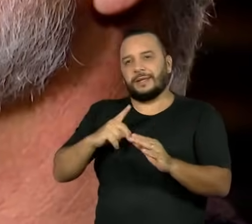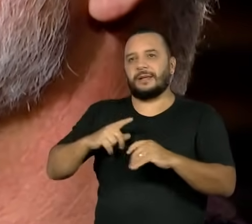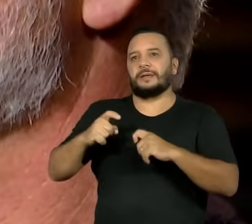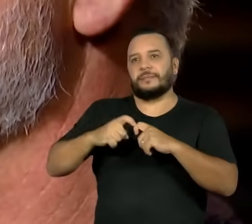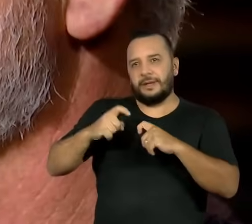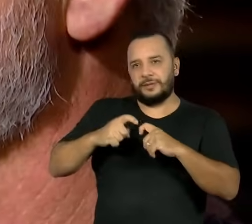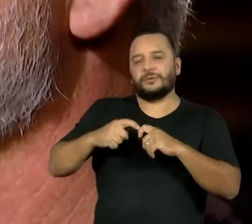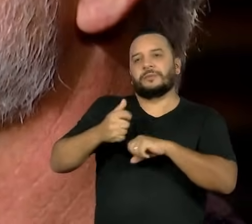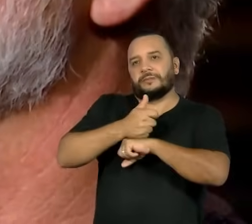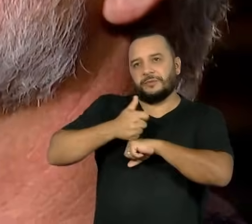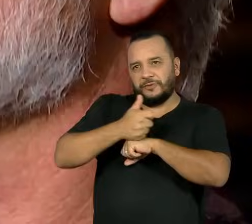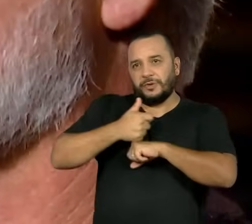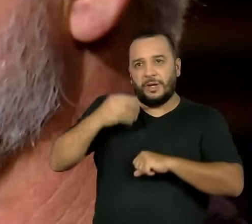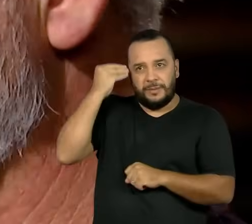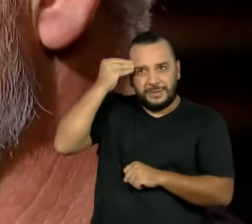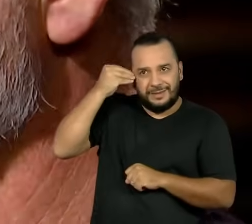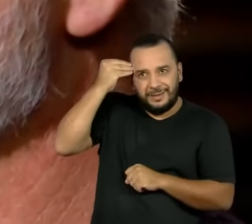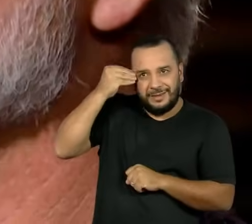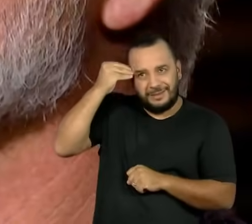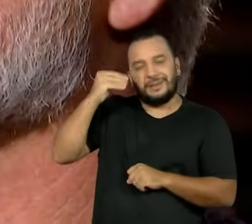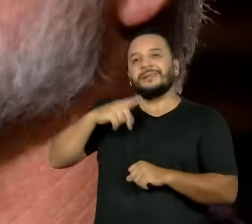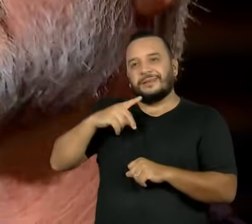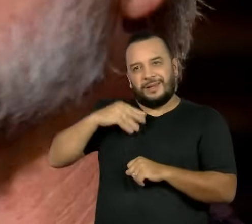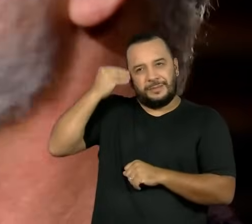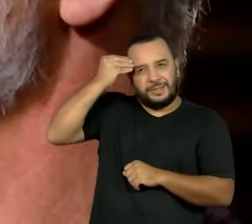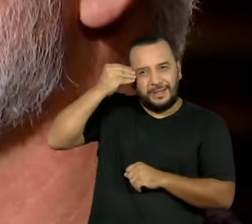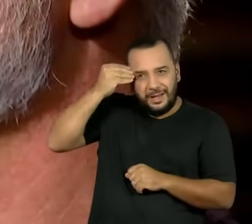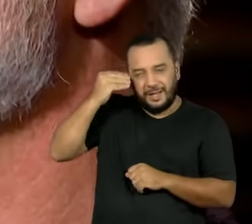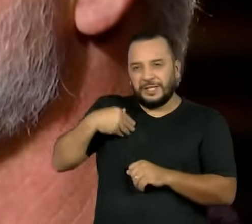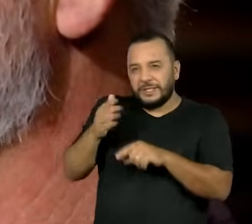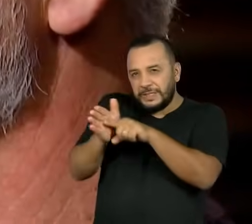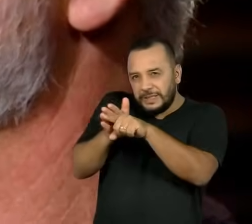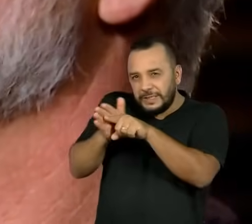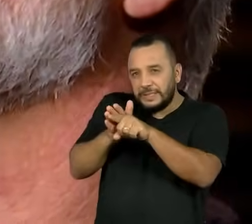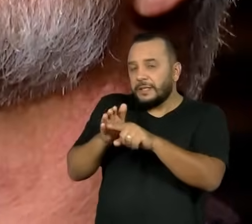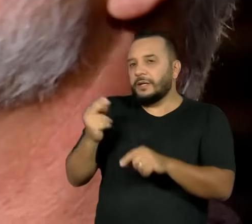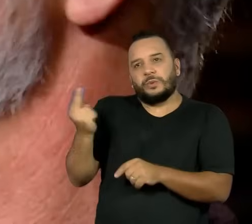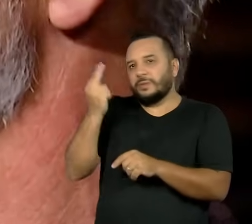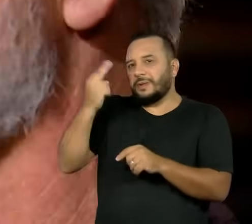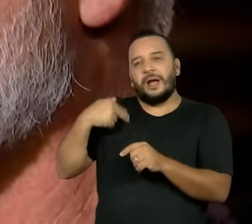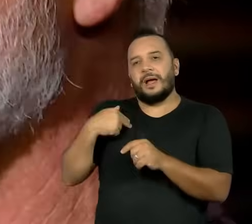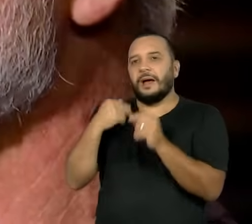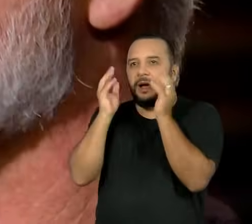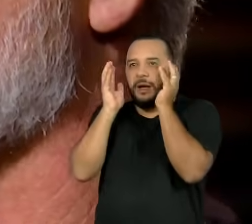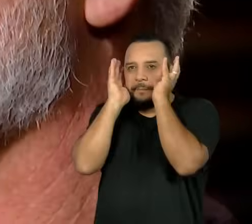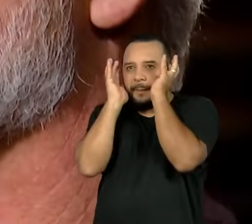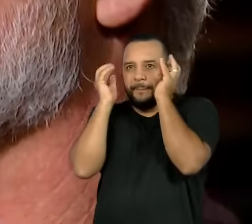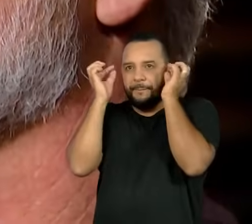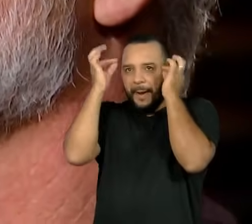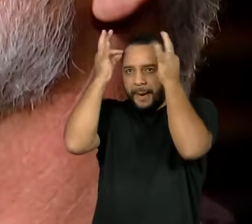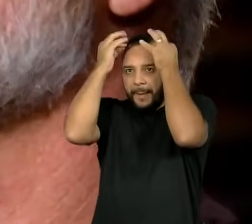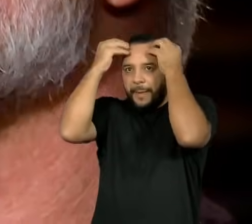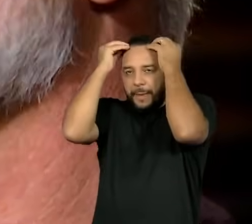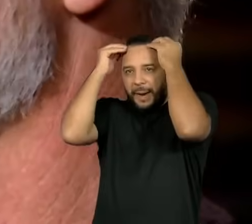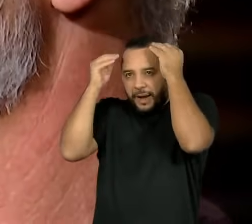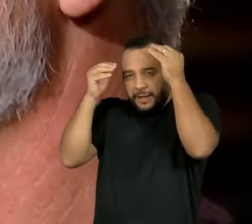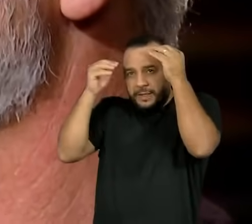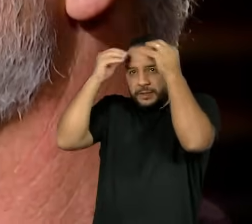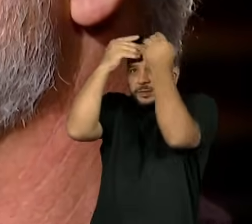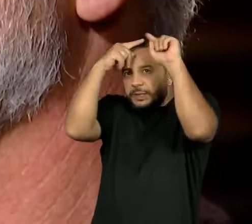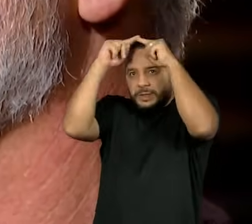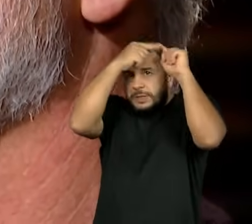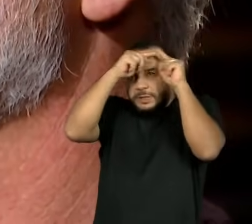diagnóstico é clínico. É por uma avaliação psiquiátrica. Não tem nenhum tipo de imagem ou de exame que você faça que você